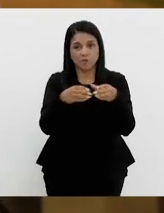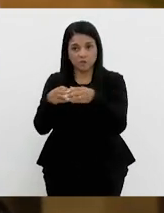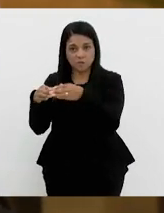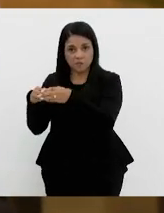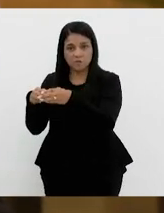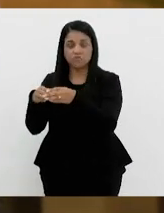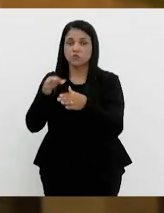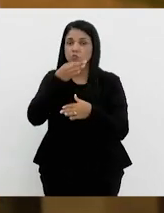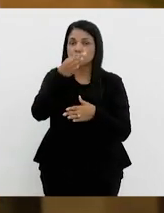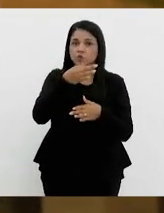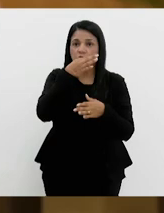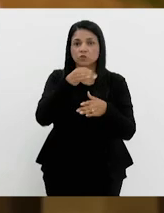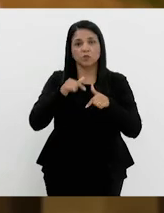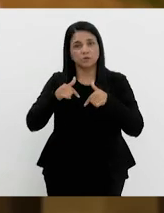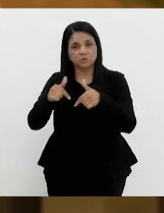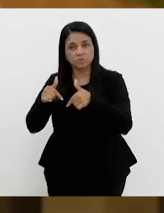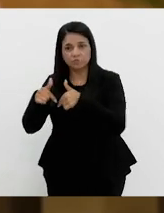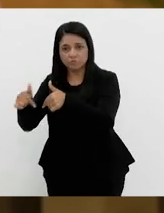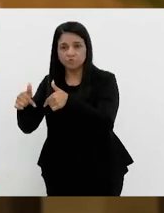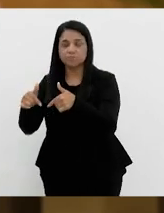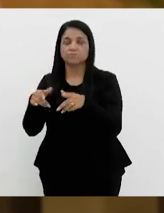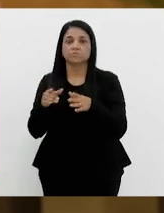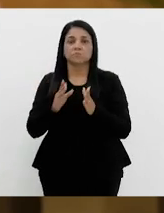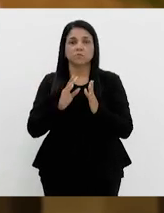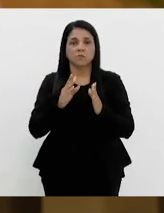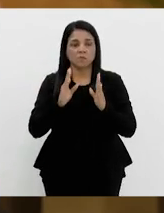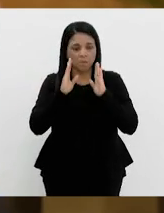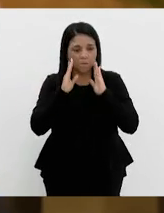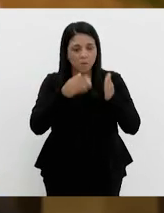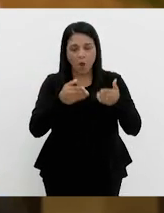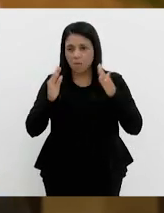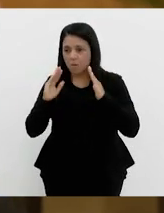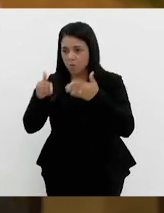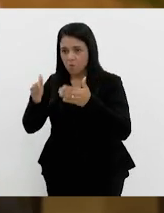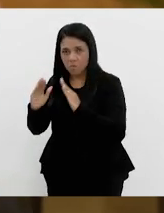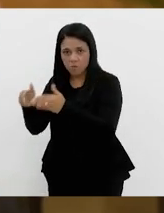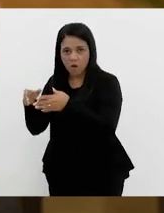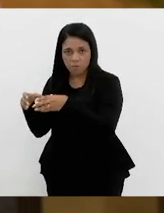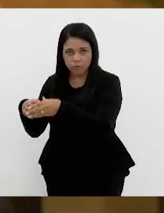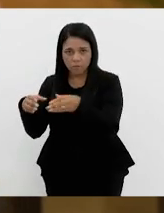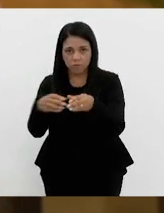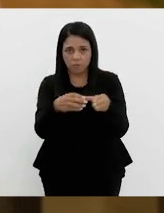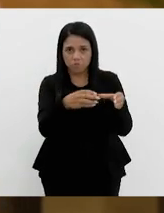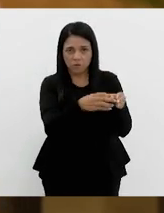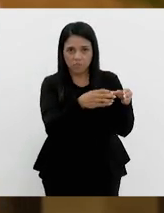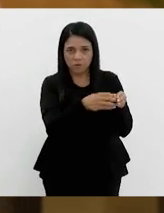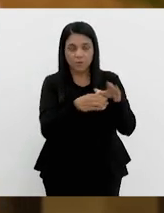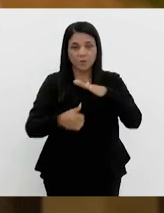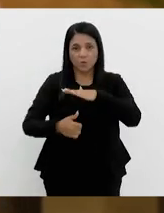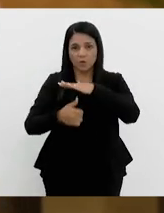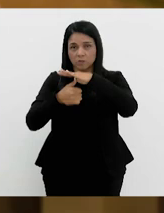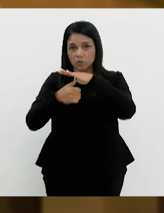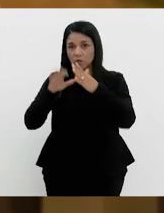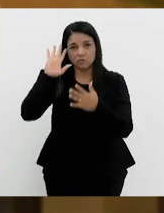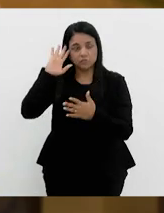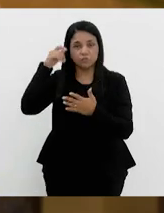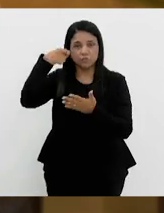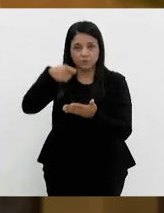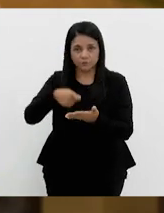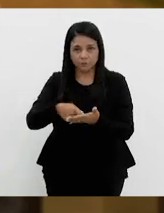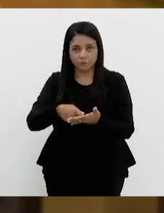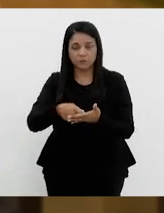no âmbito de programas de trabalho de sua competência o reitor poderá determinar